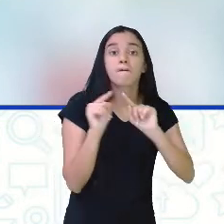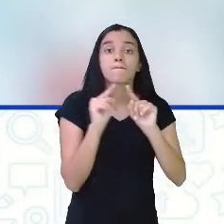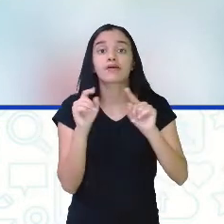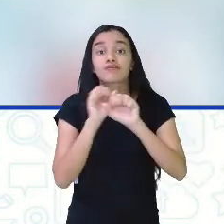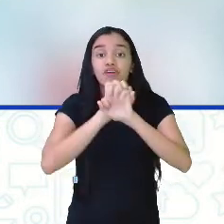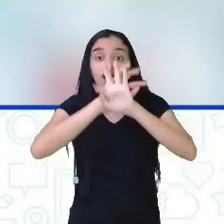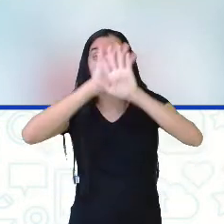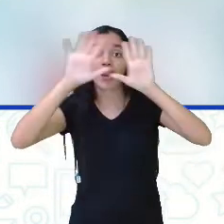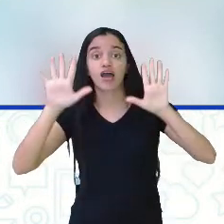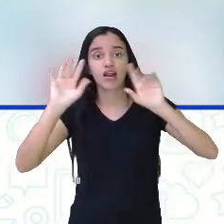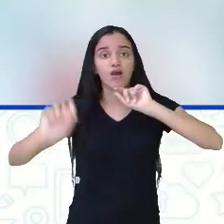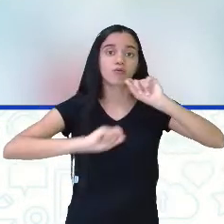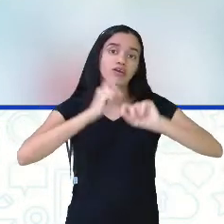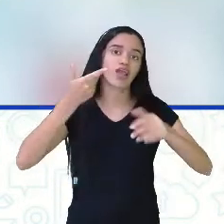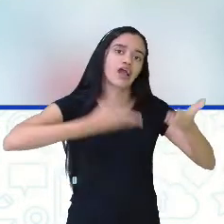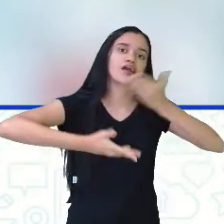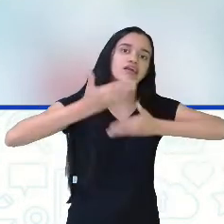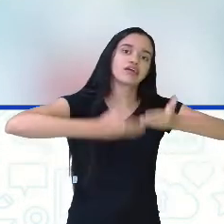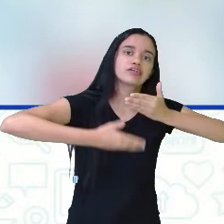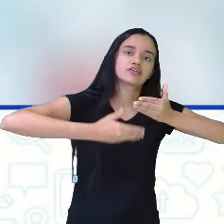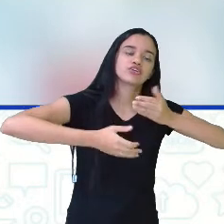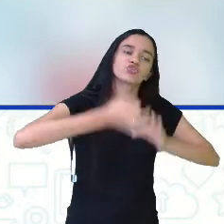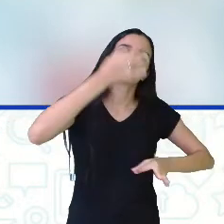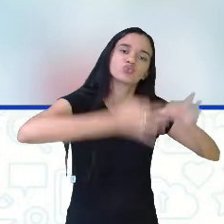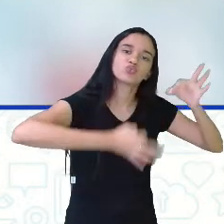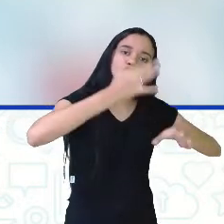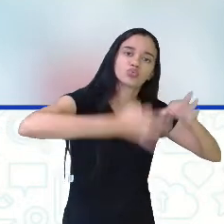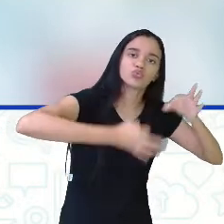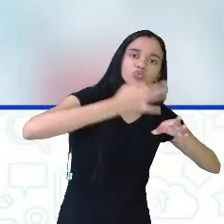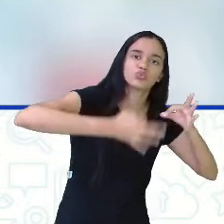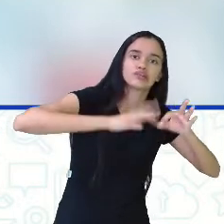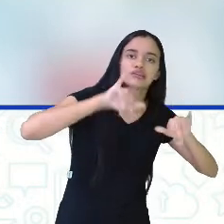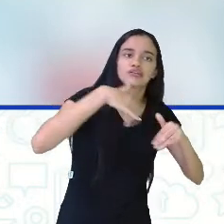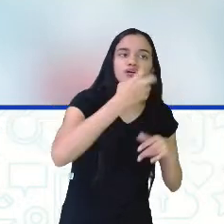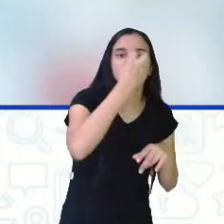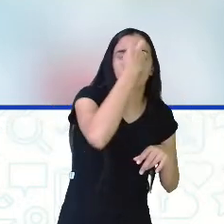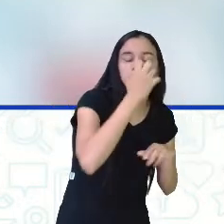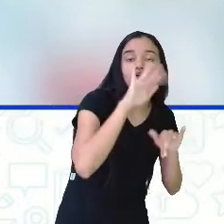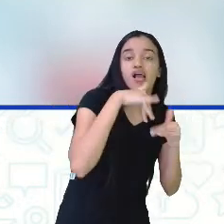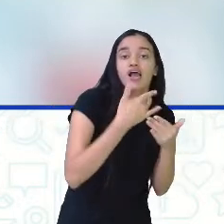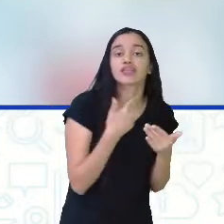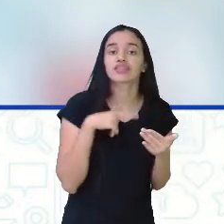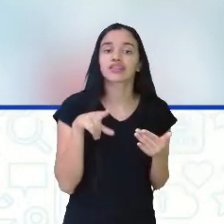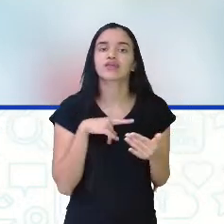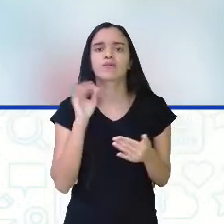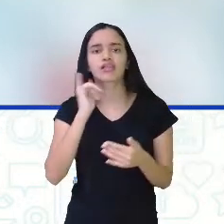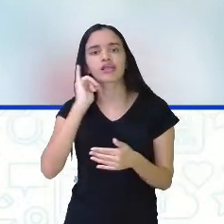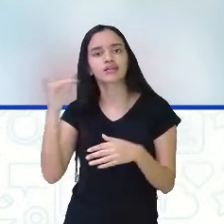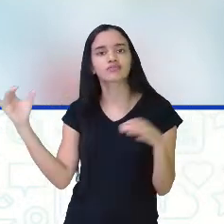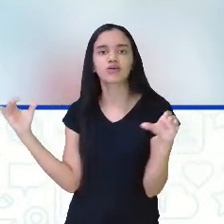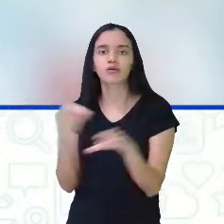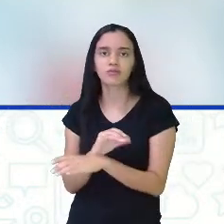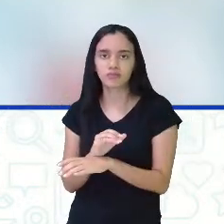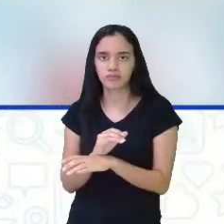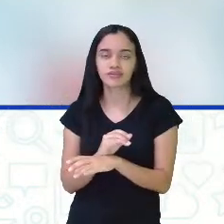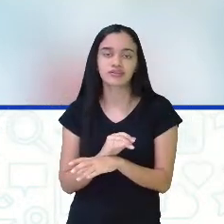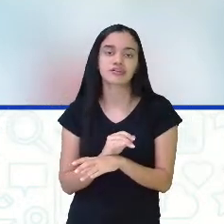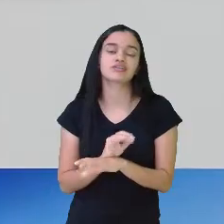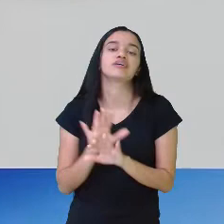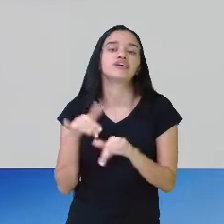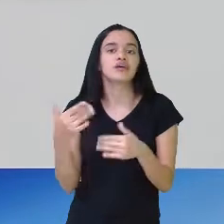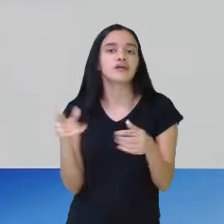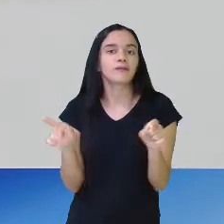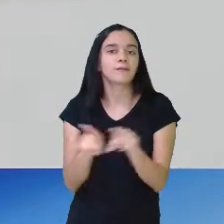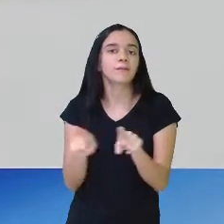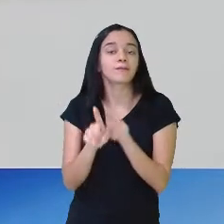muito clara a relação entre a justiça dos homens, ser cega, e aqui a gente tem uma narrativa completa com uma